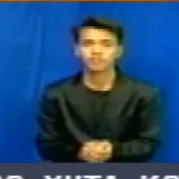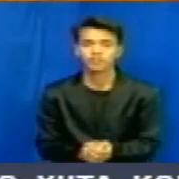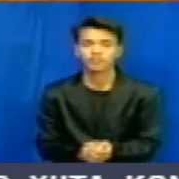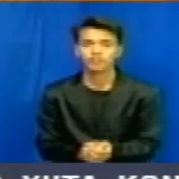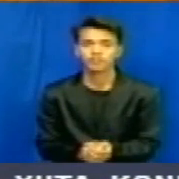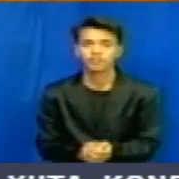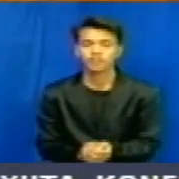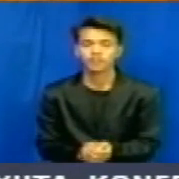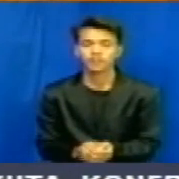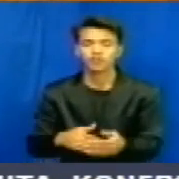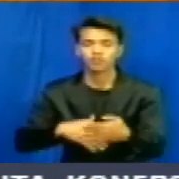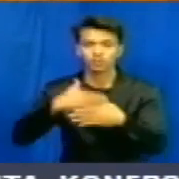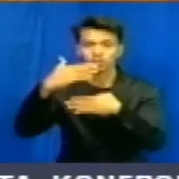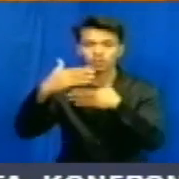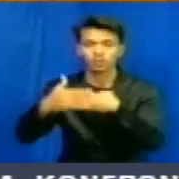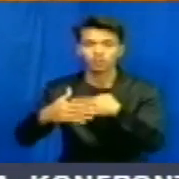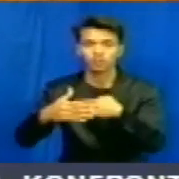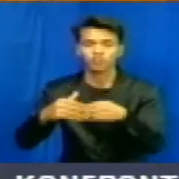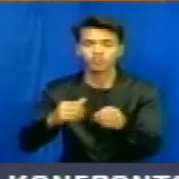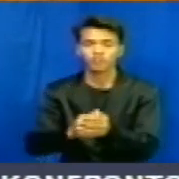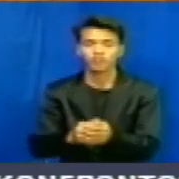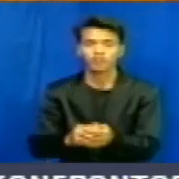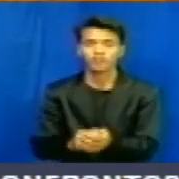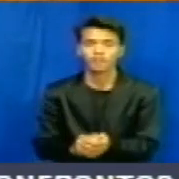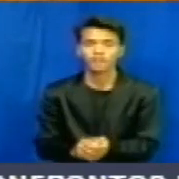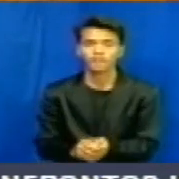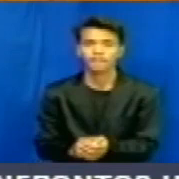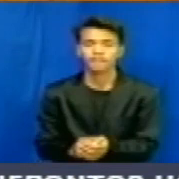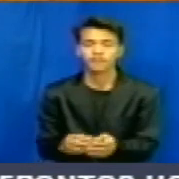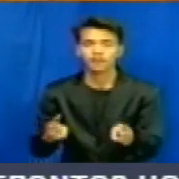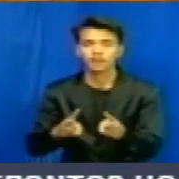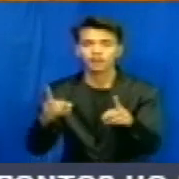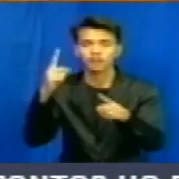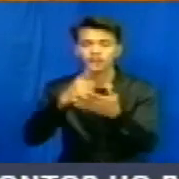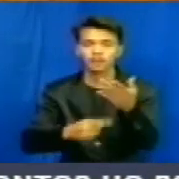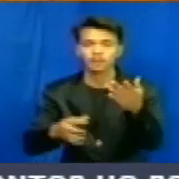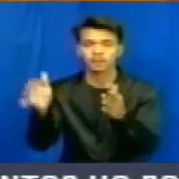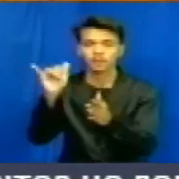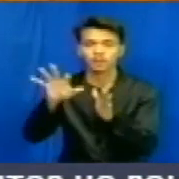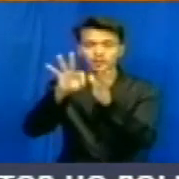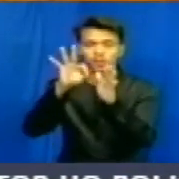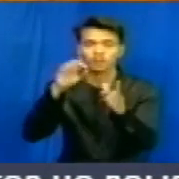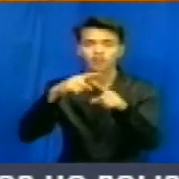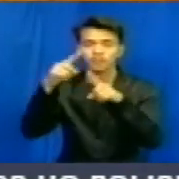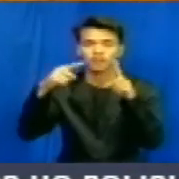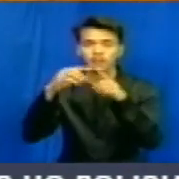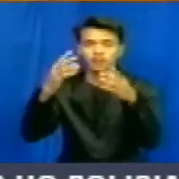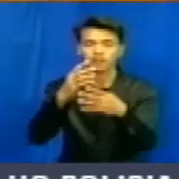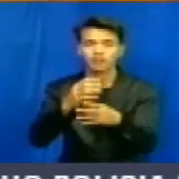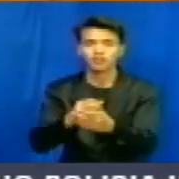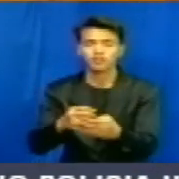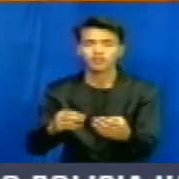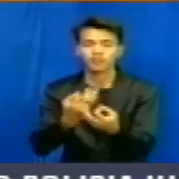kelihatan sira atu hakat sai usi bangku sekundaria entaun dalam saya maka sira tu hili depois de sira remata sirnya